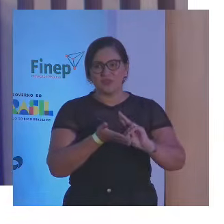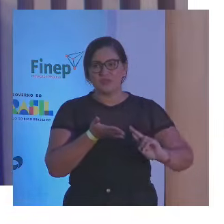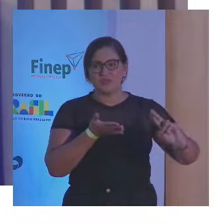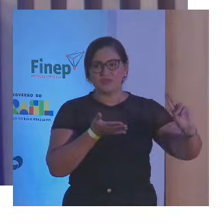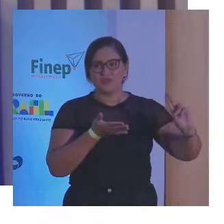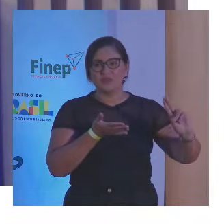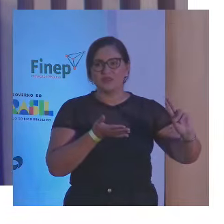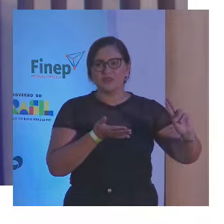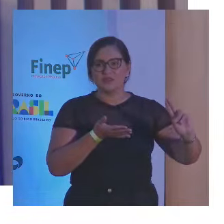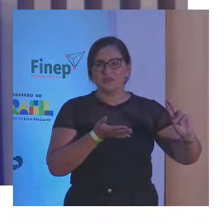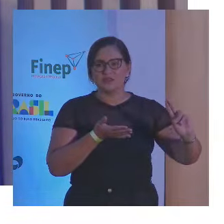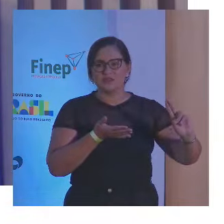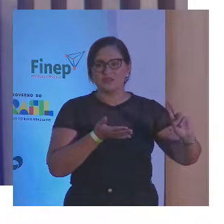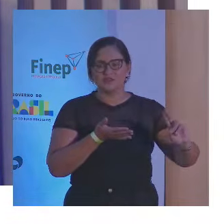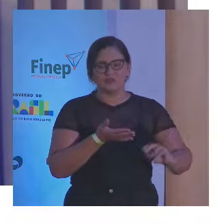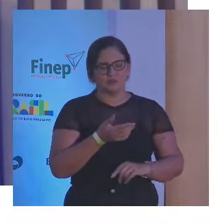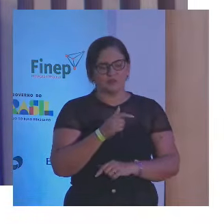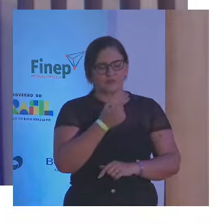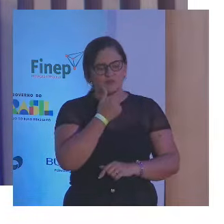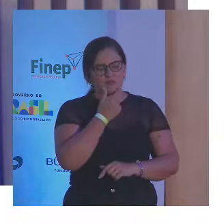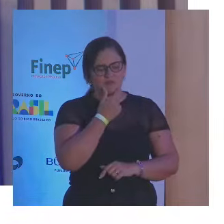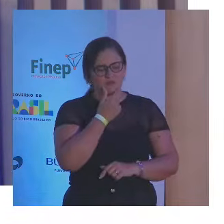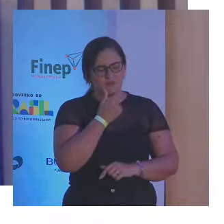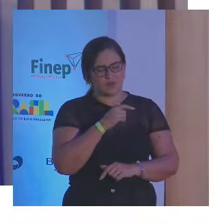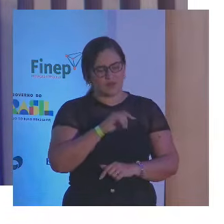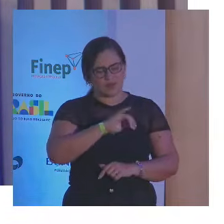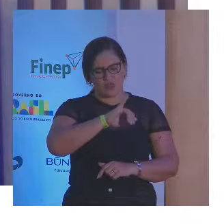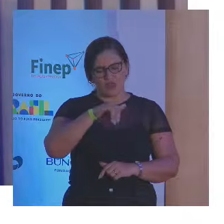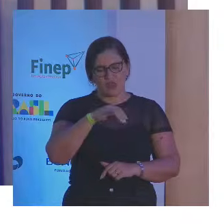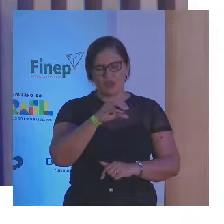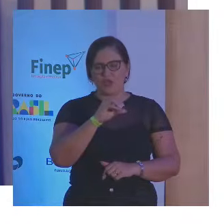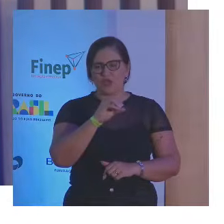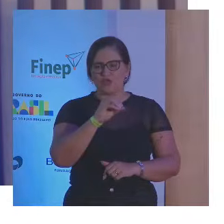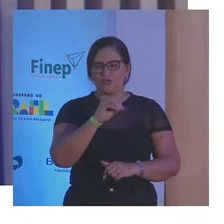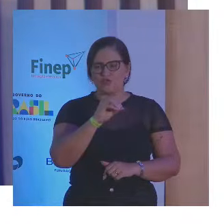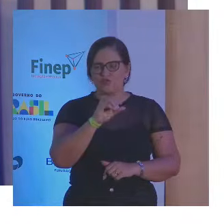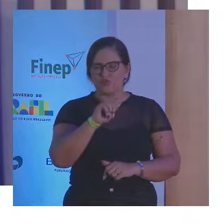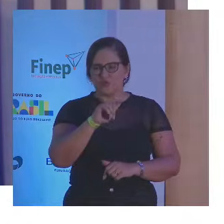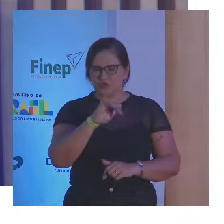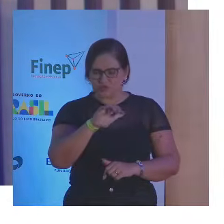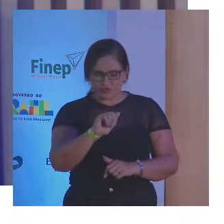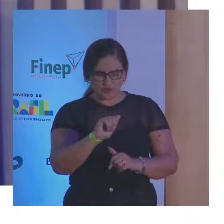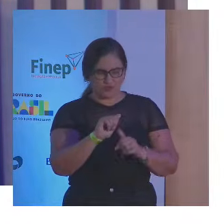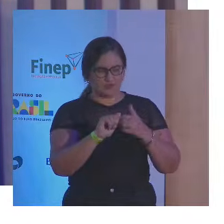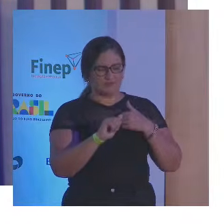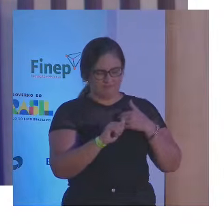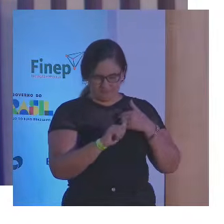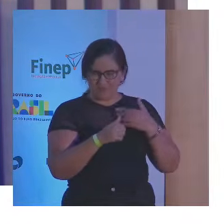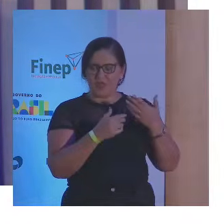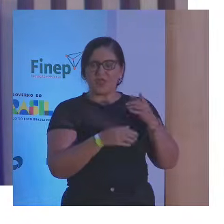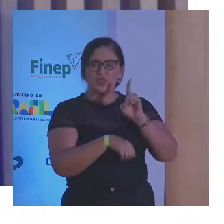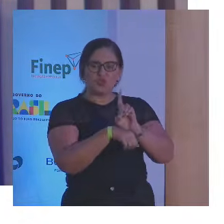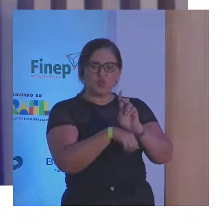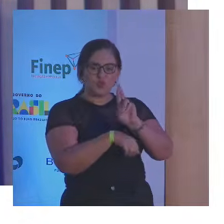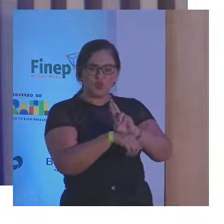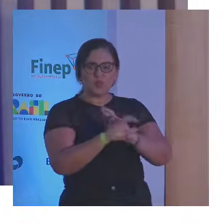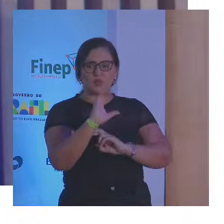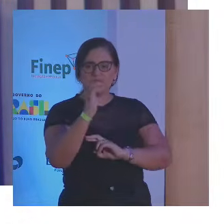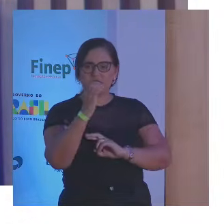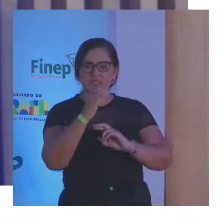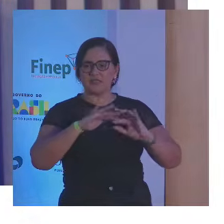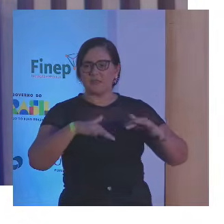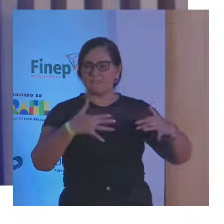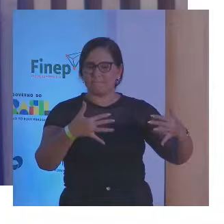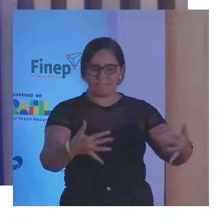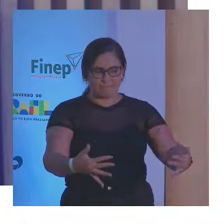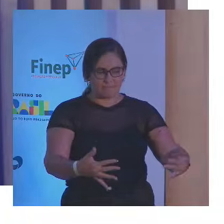de Georgia Southern University, mestre em oceanografia pela Universidade de Washington e doutor em ciências marinhas pela